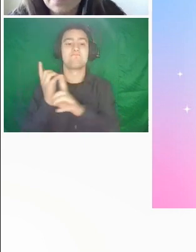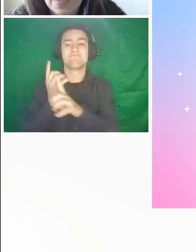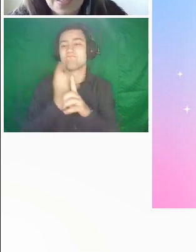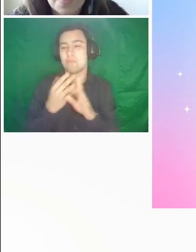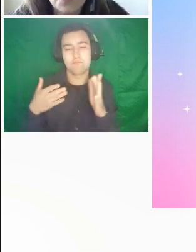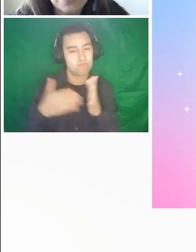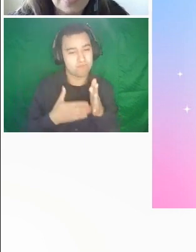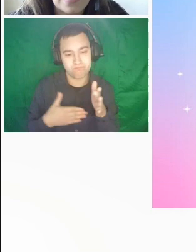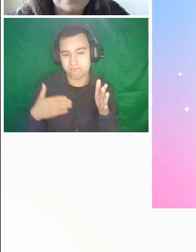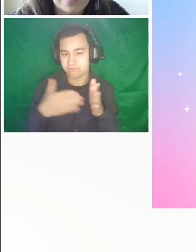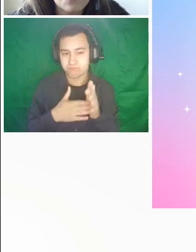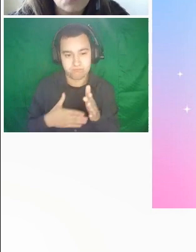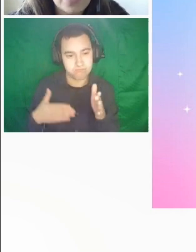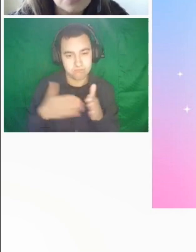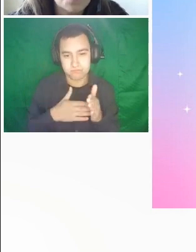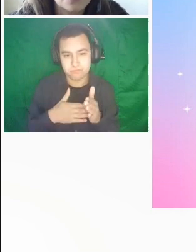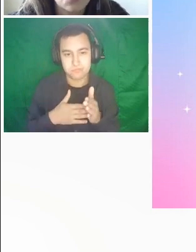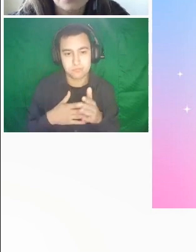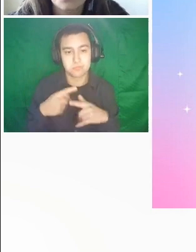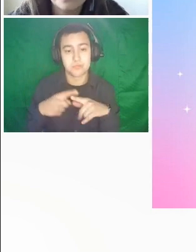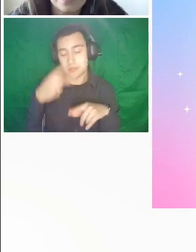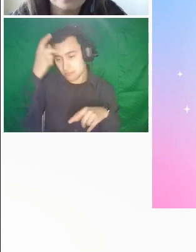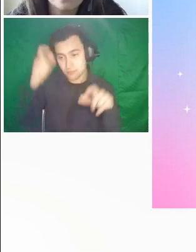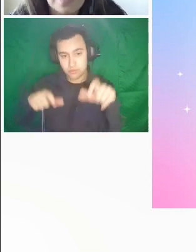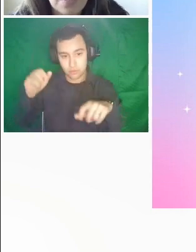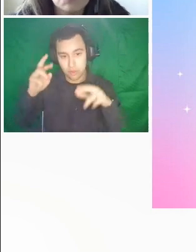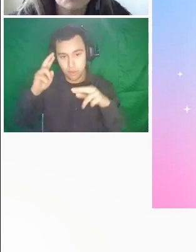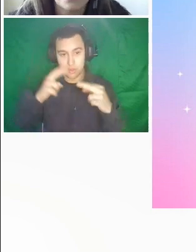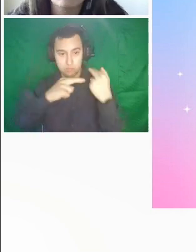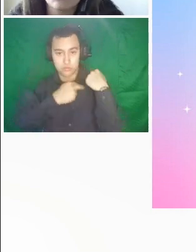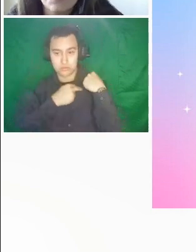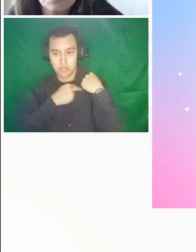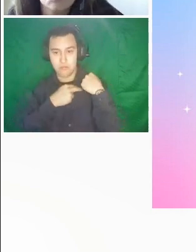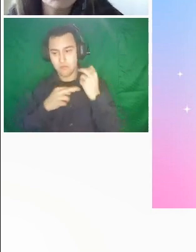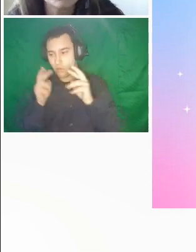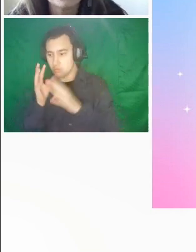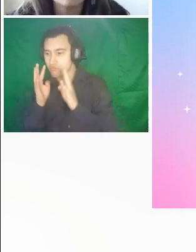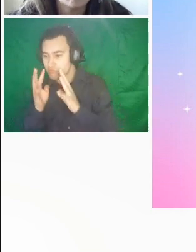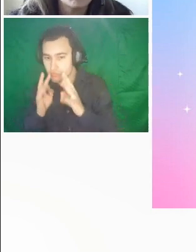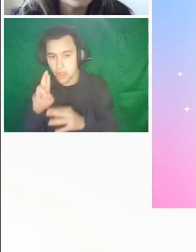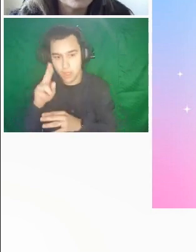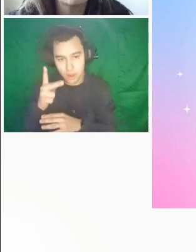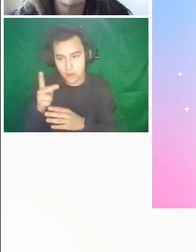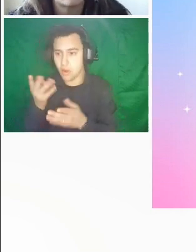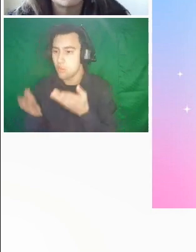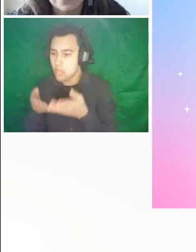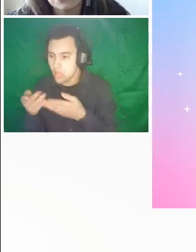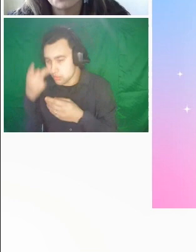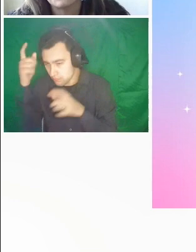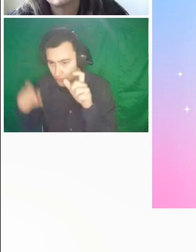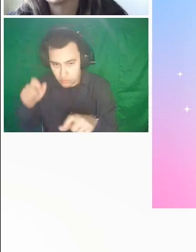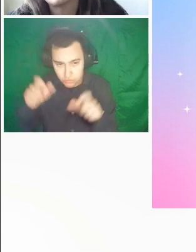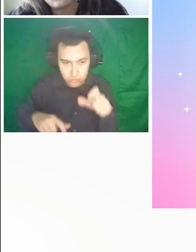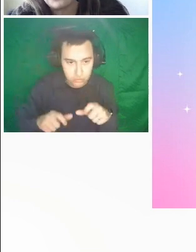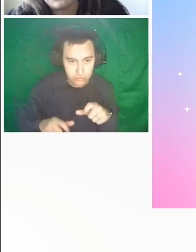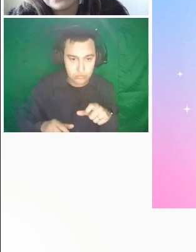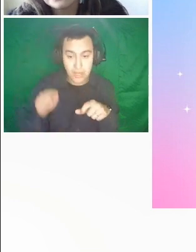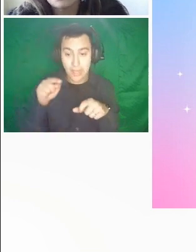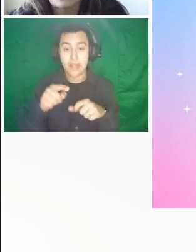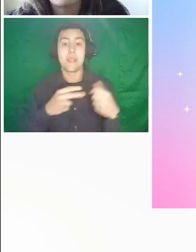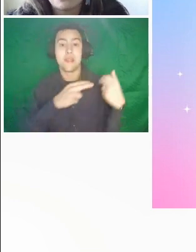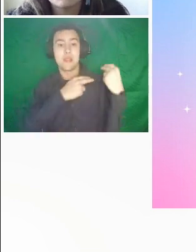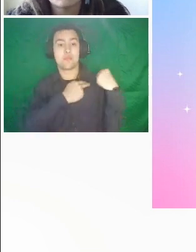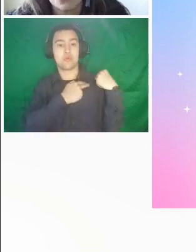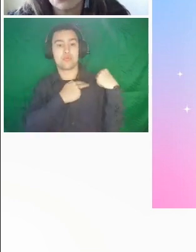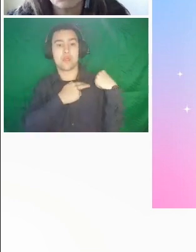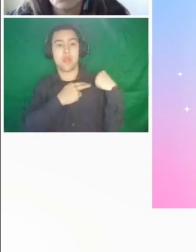barreiras por quem cuida de pessoas não tá inserido não tá envolvido ou não tá nem competente o suficiente para para fazer